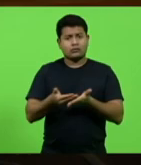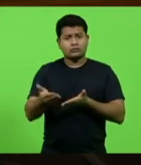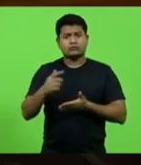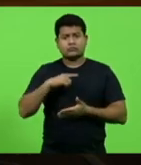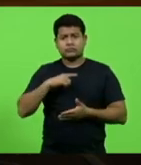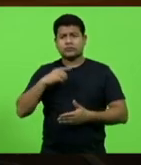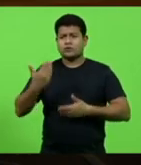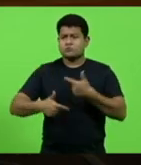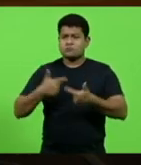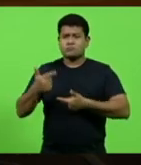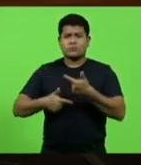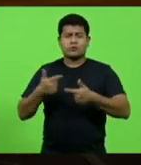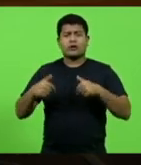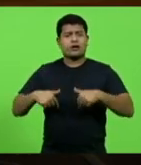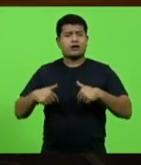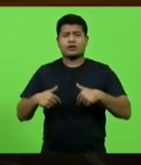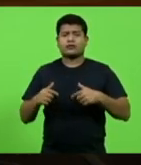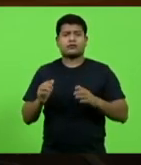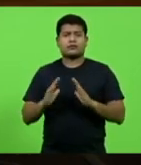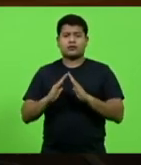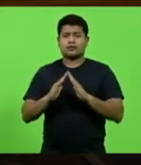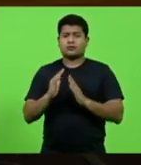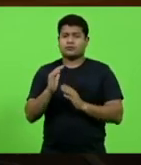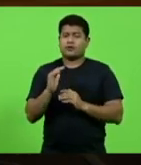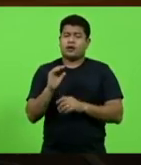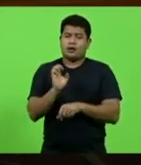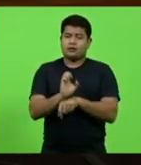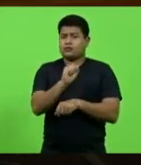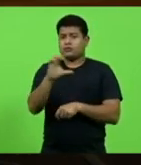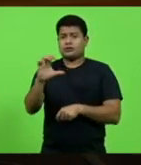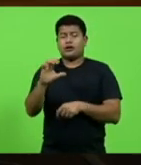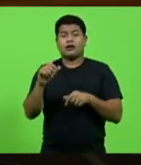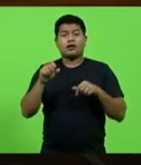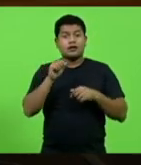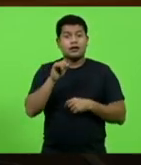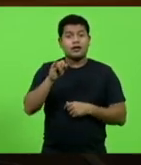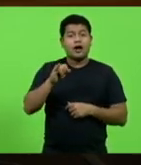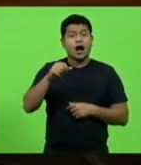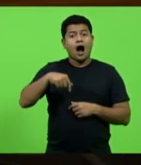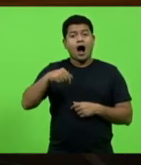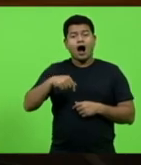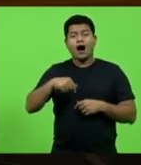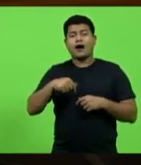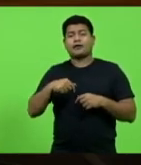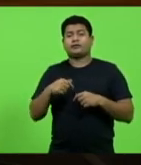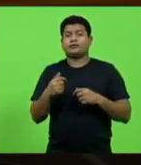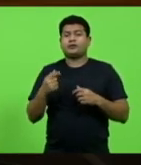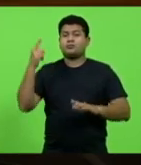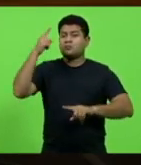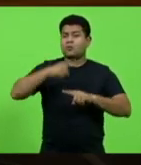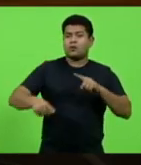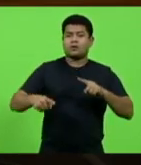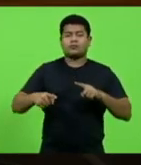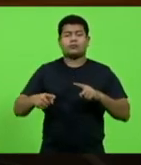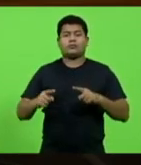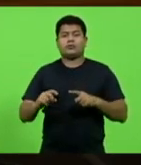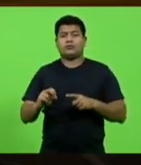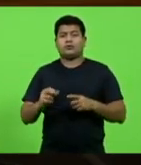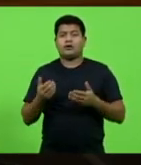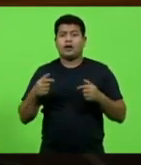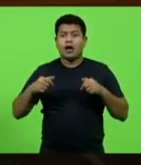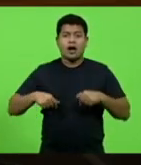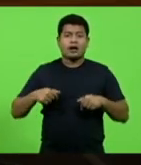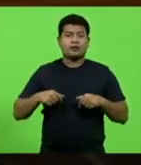casa não tem o poder de proibir e de fazer qualquer coisa ou impedir que as famílias façam. Elas